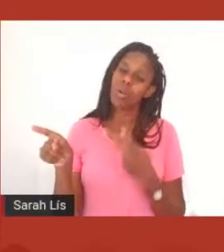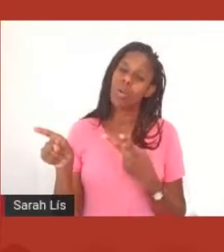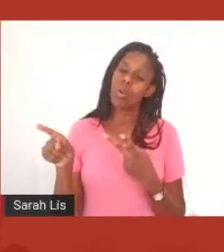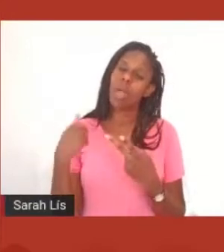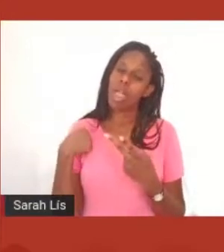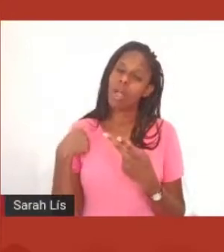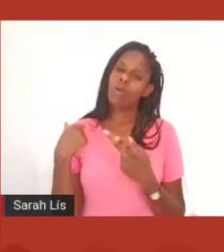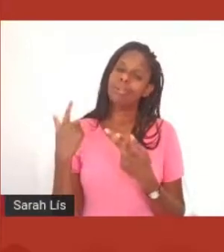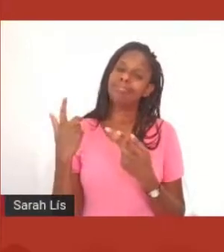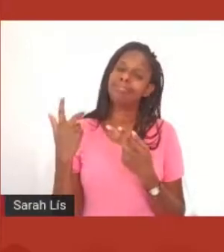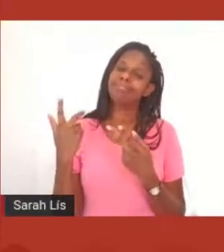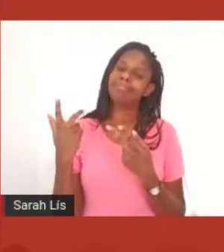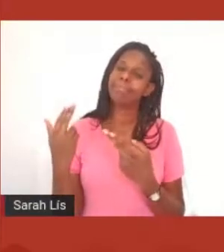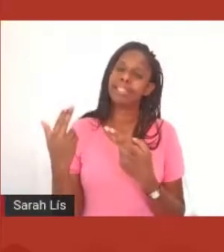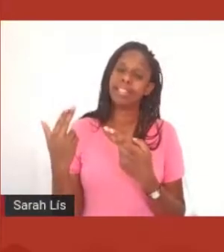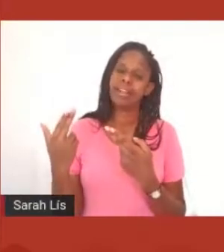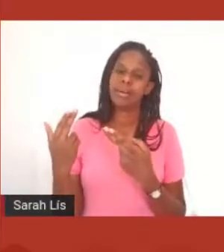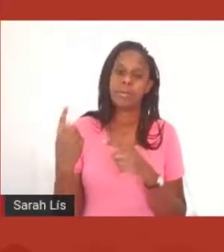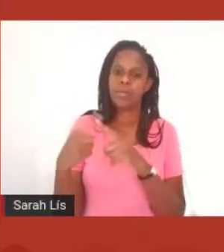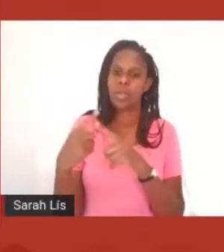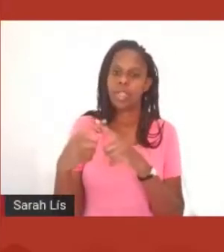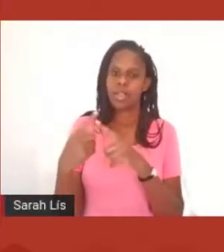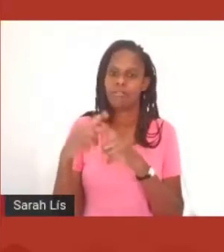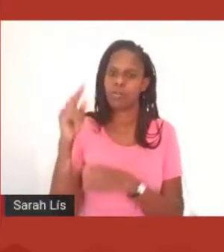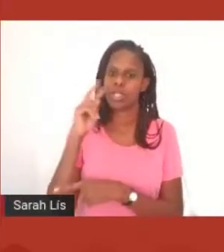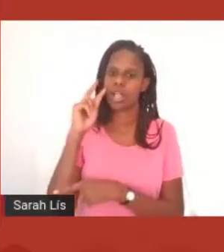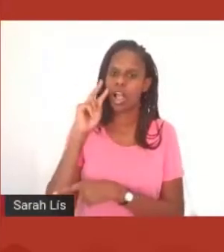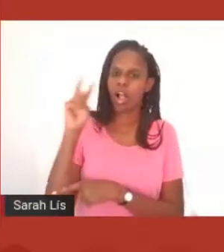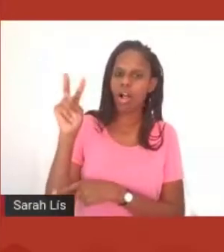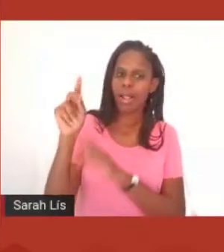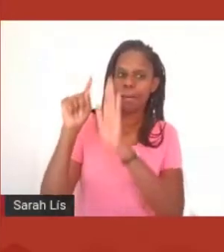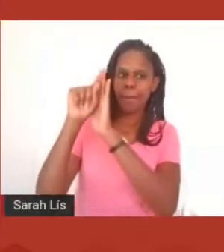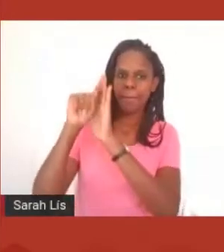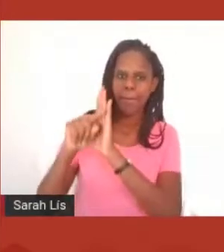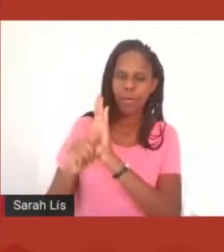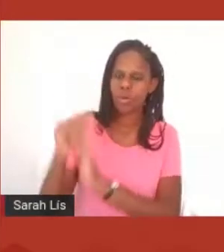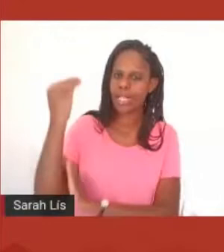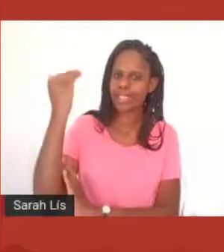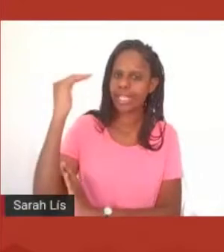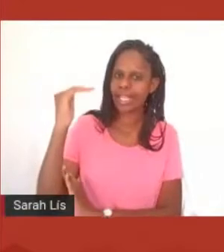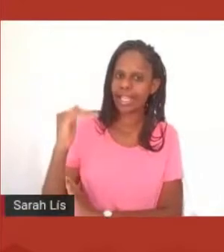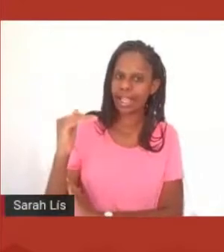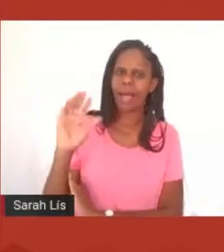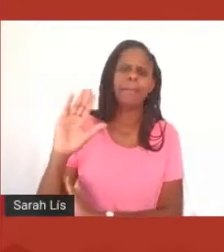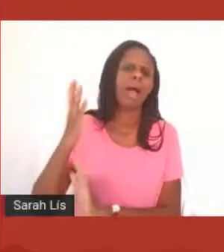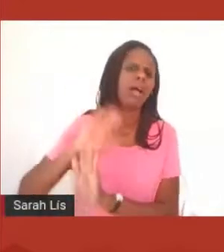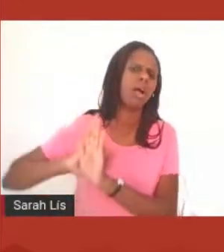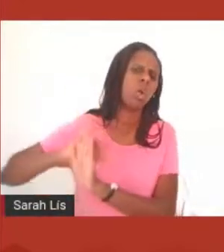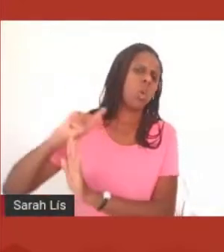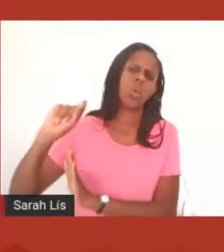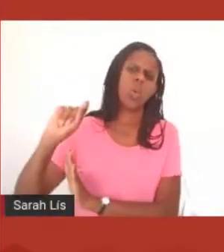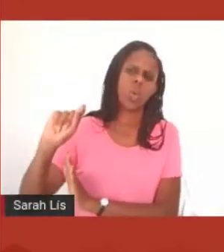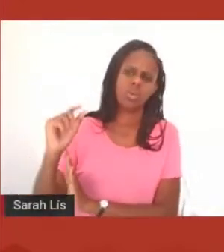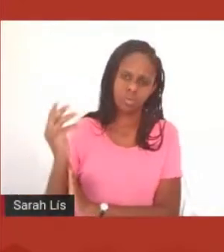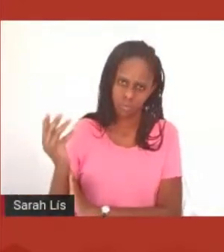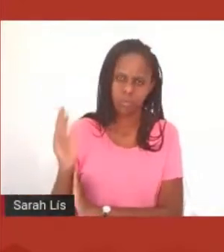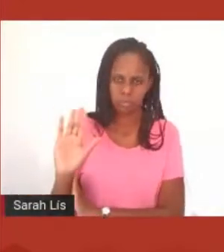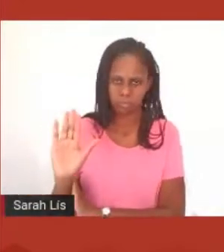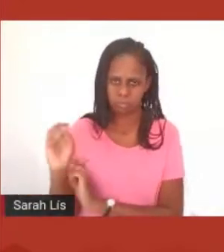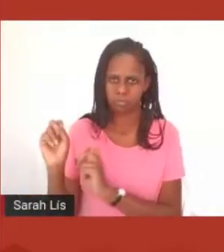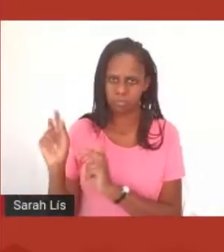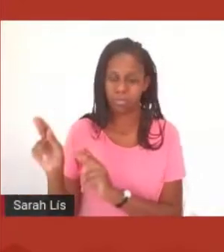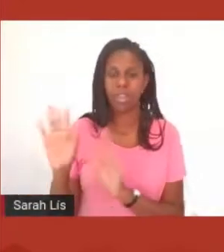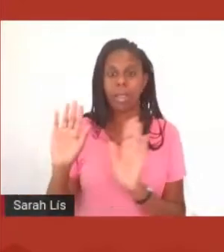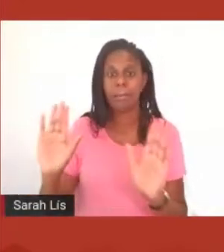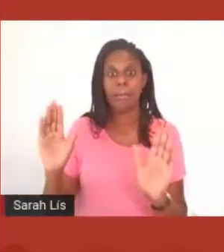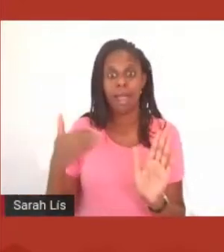de... É, a gente olhando ali, a gente sabe a alternativa e aí o que vem por trás. Agora, para mim, não é claro